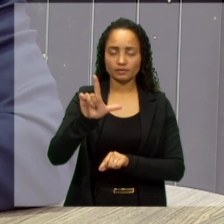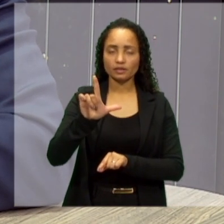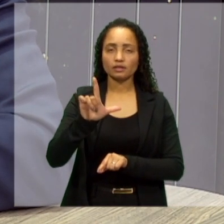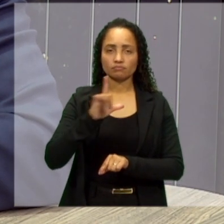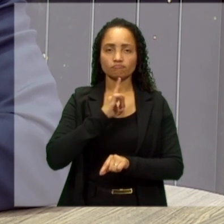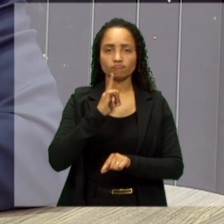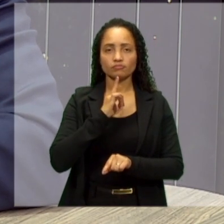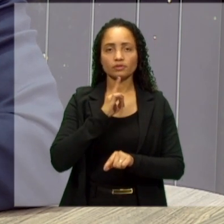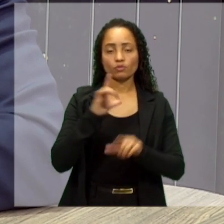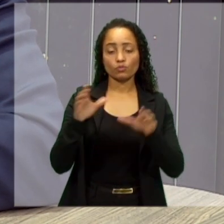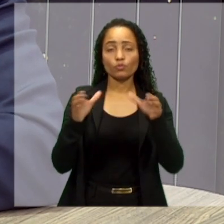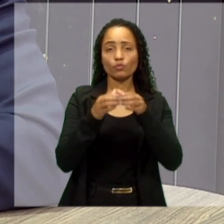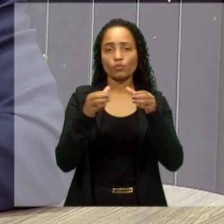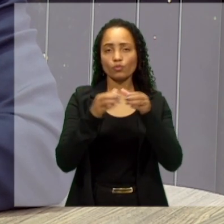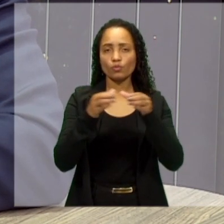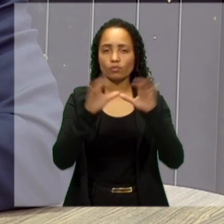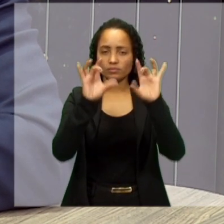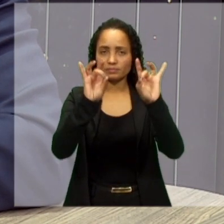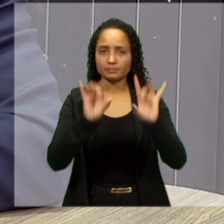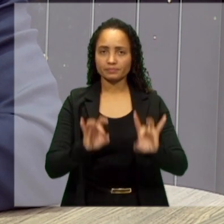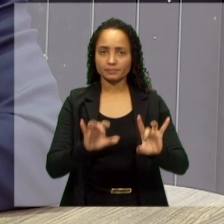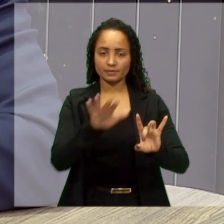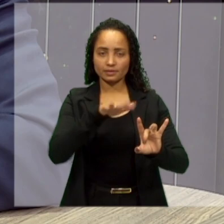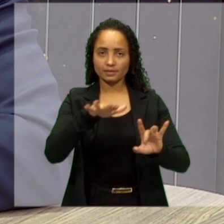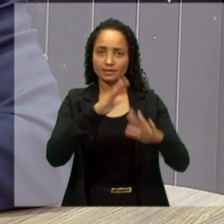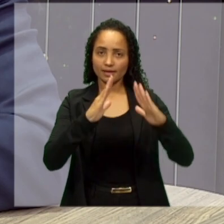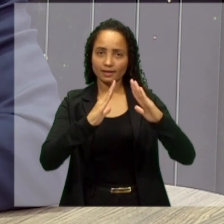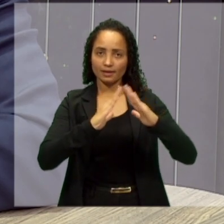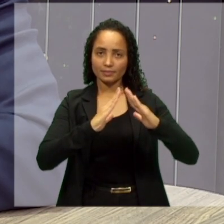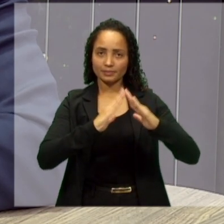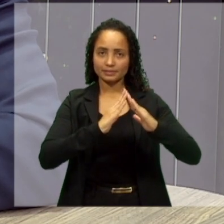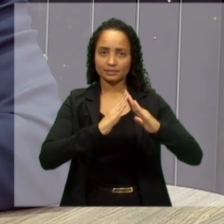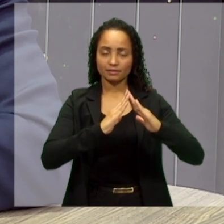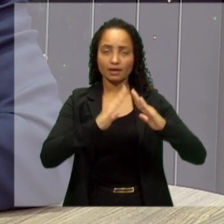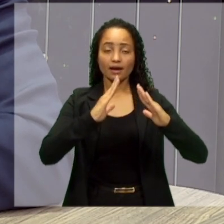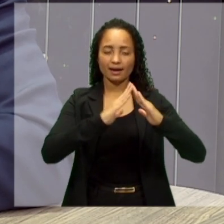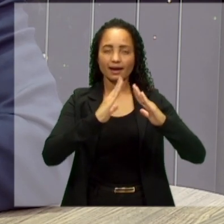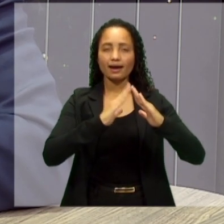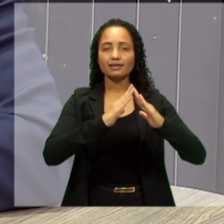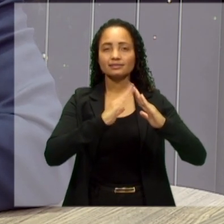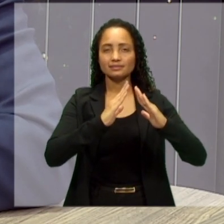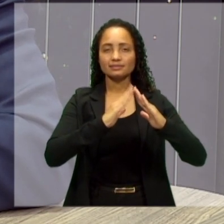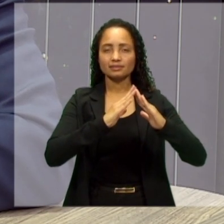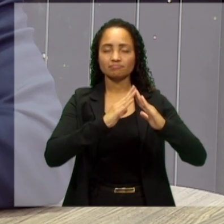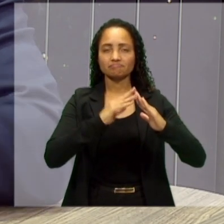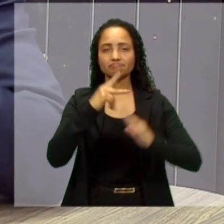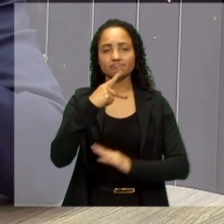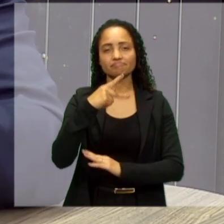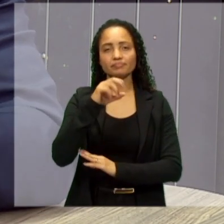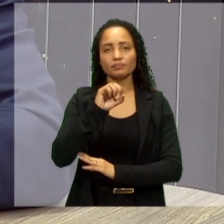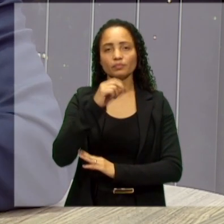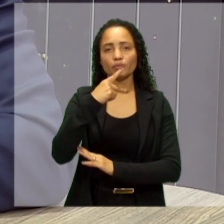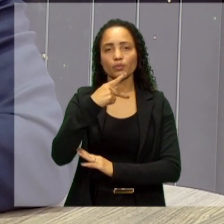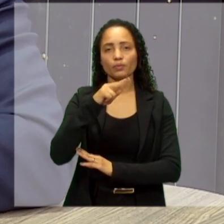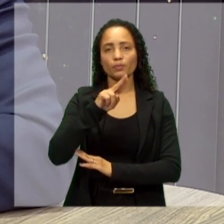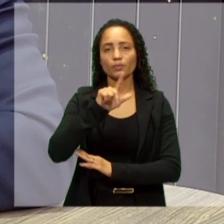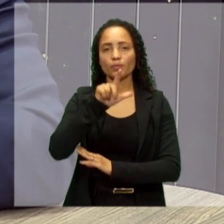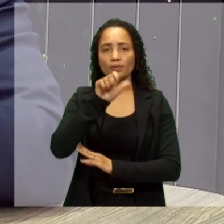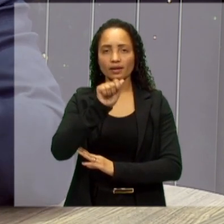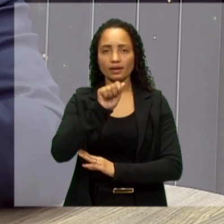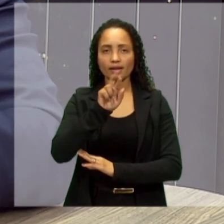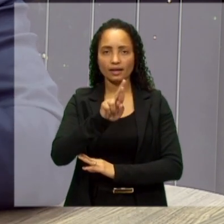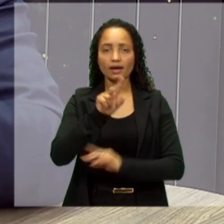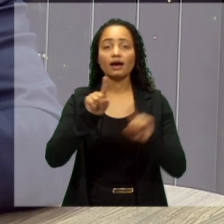questão do nosso núcleo especializado em habitação, as moradias populares, programa Minha Casa Minha Vida,